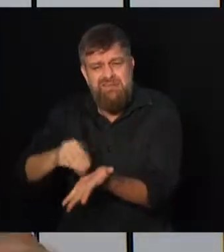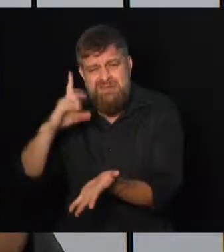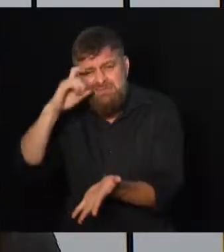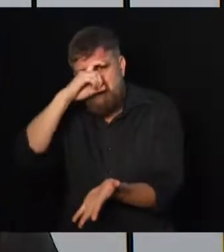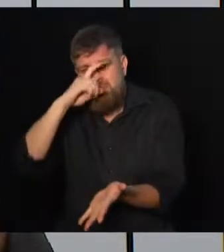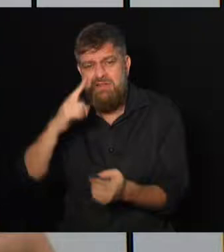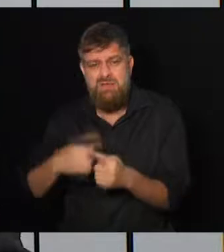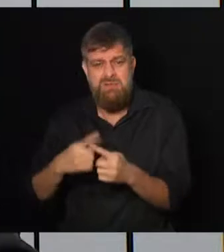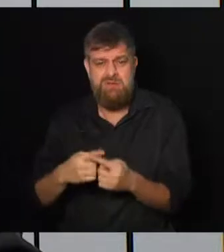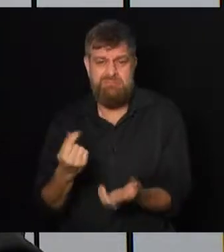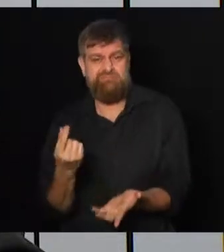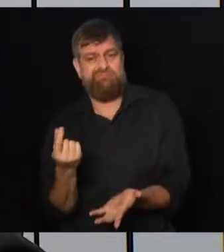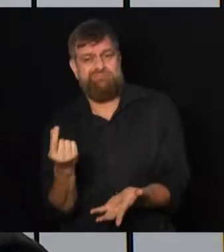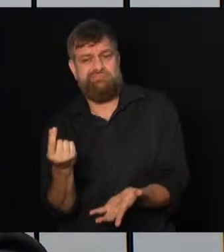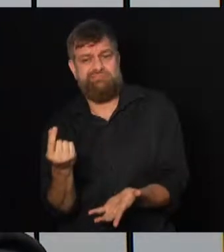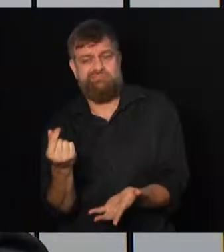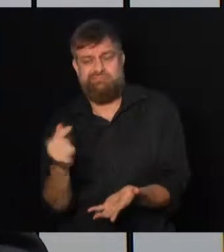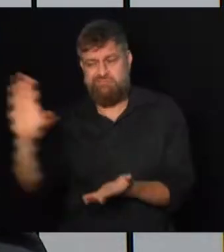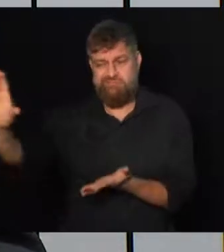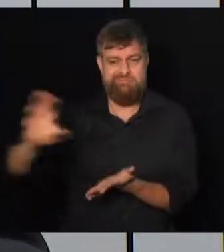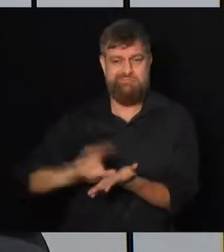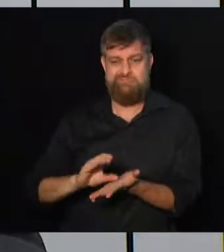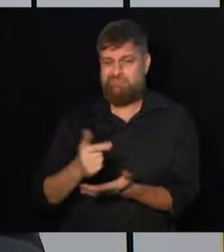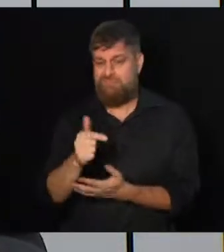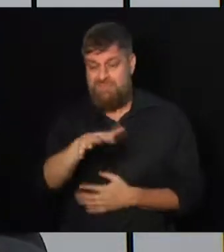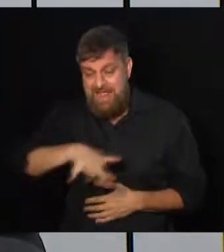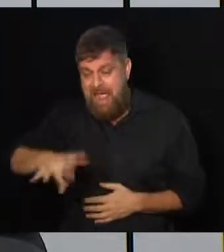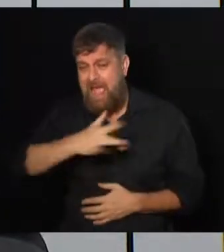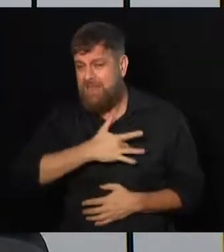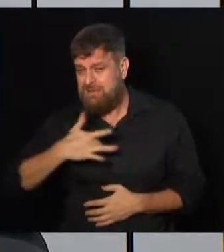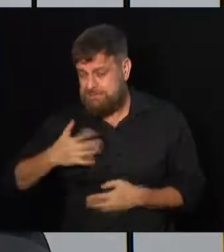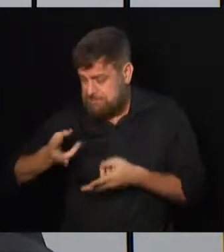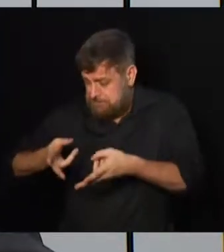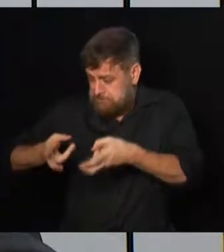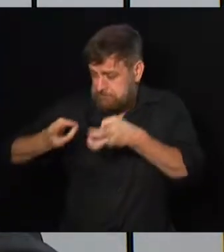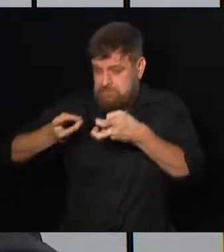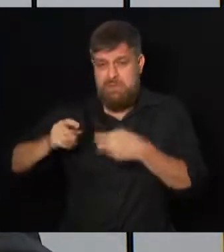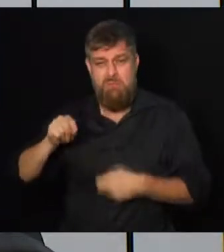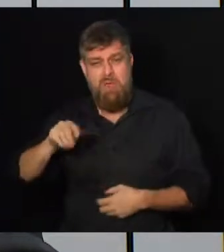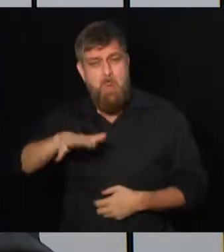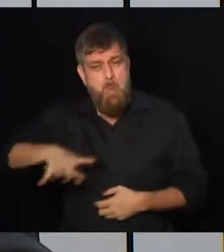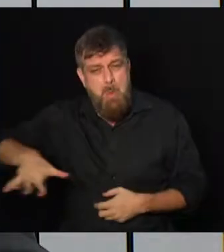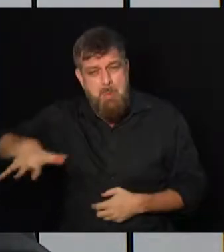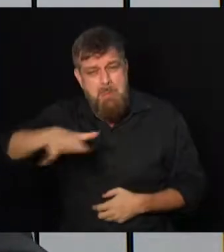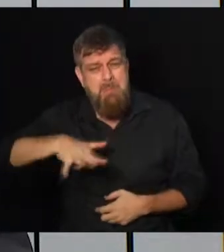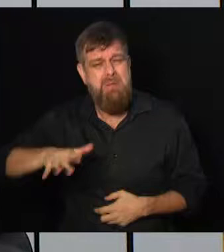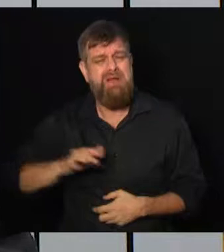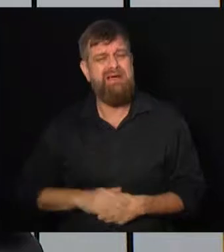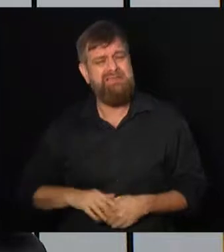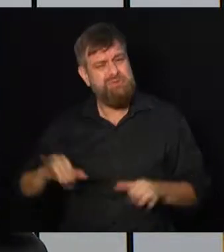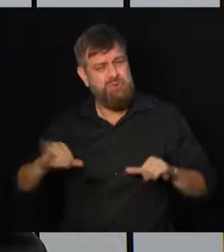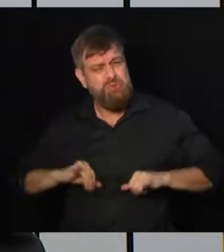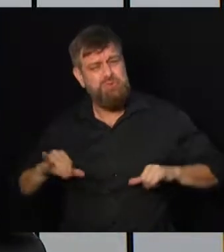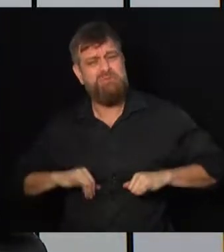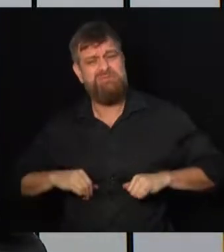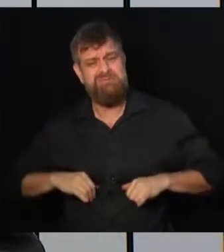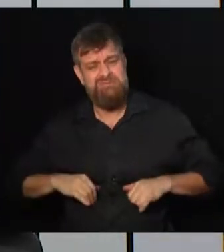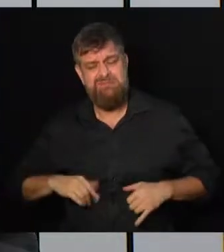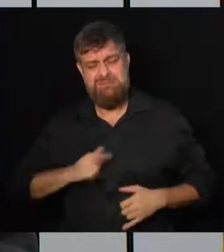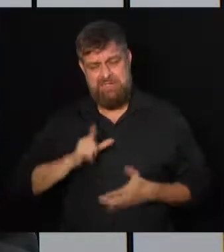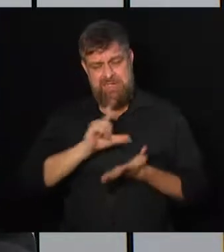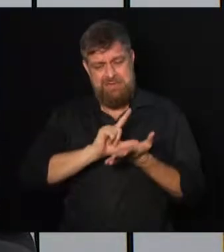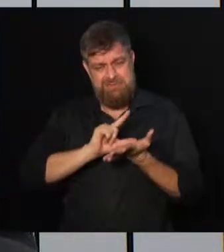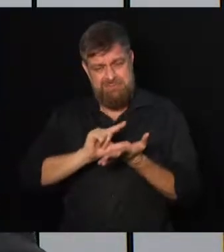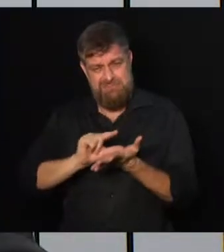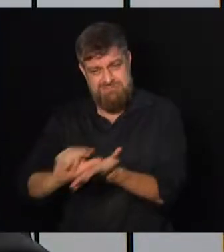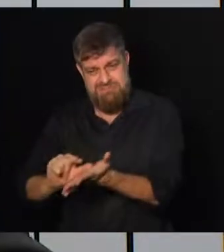falta recurso. Então, a gente percebe que a área da saúde é uma das áreas, se não uma das mais atingidas, a mais atingida,